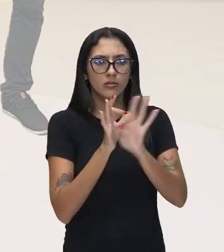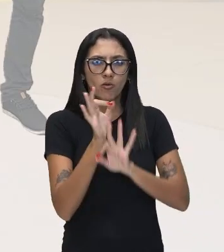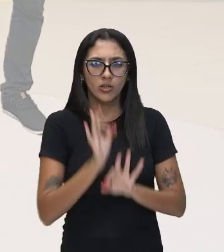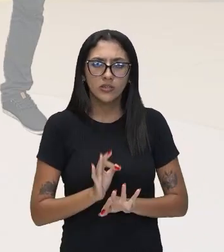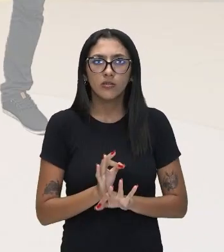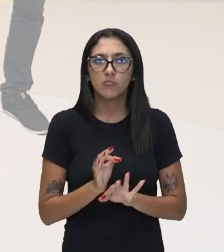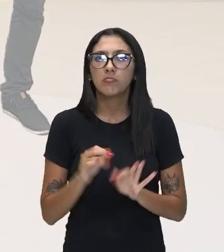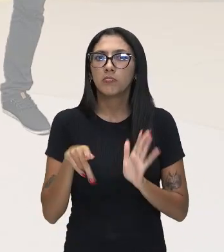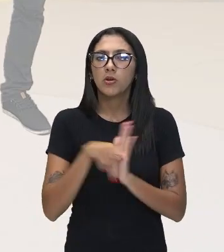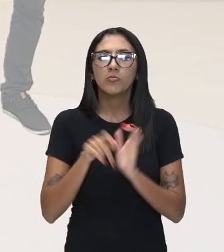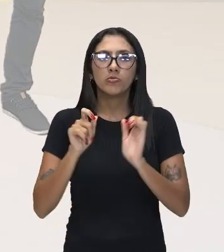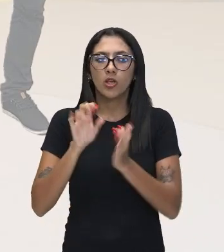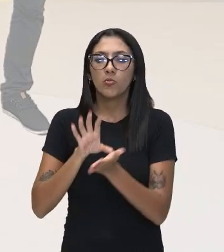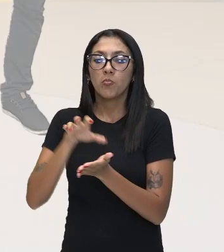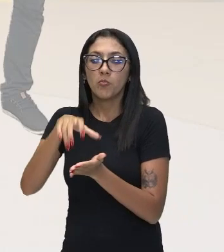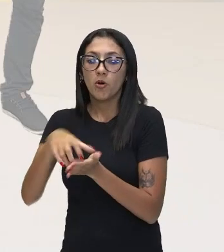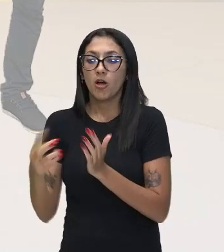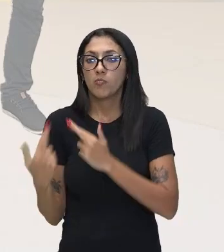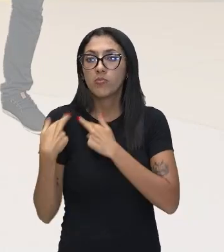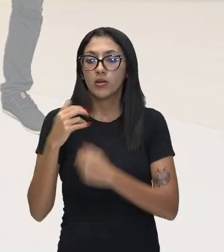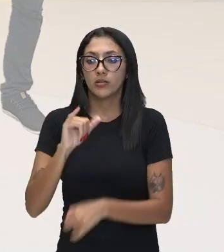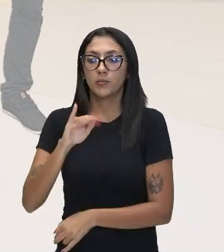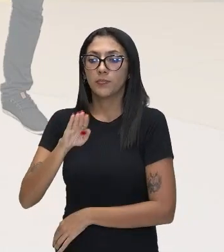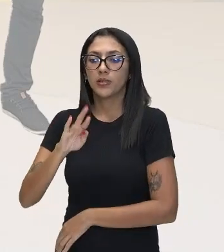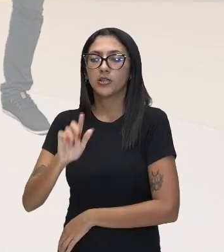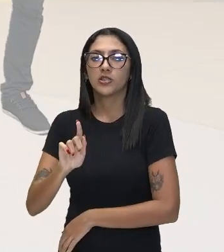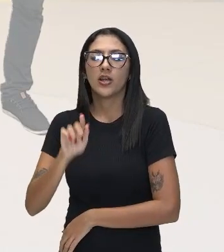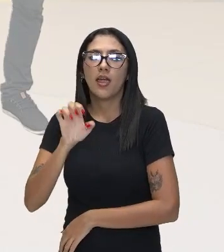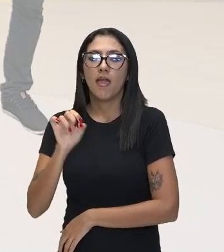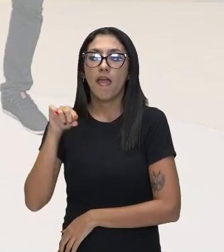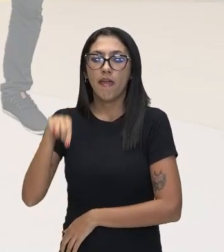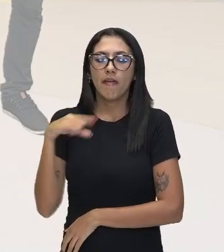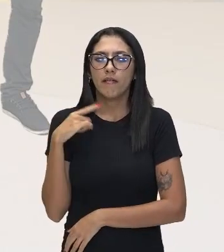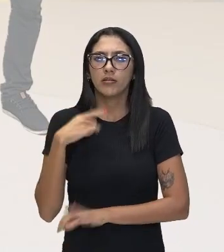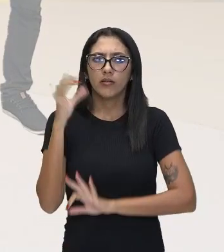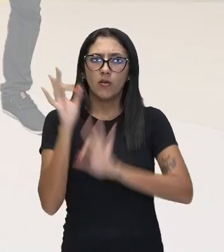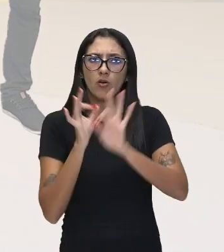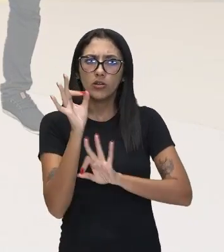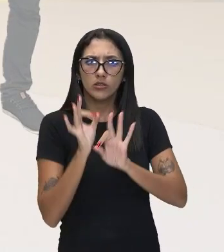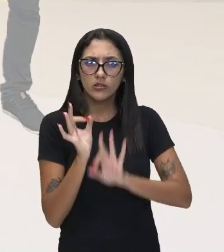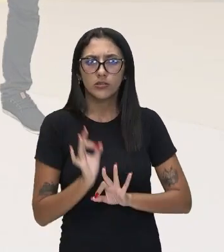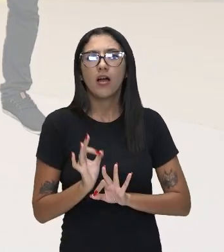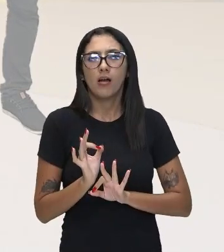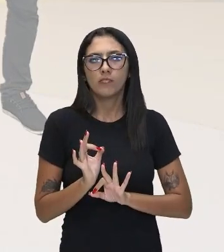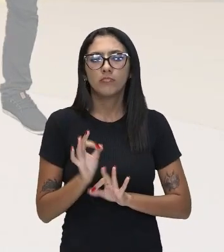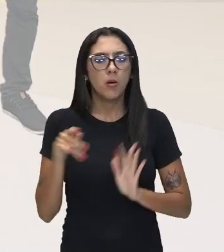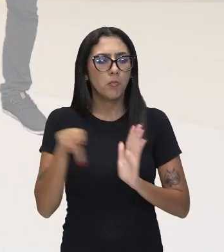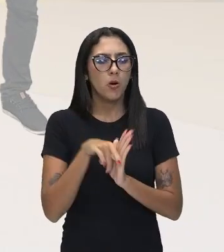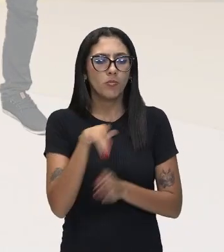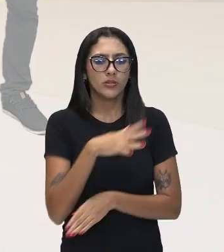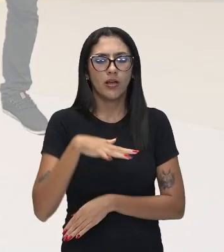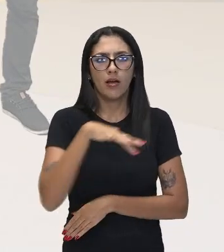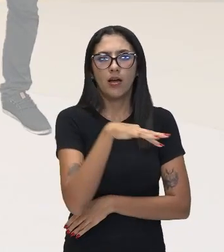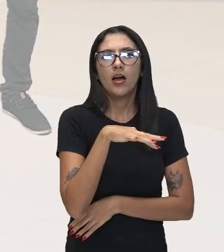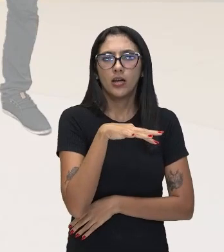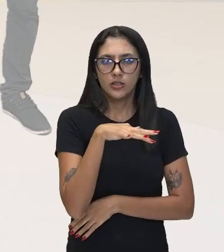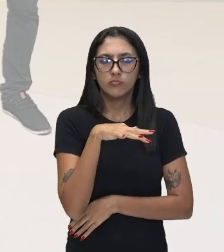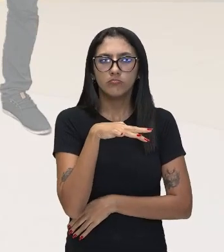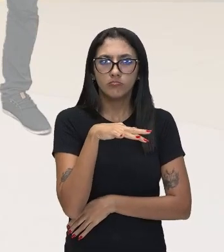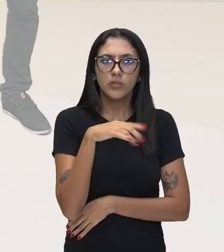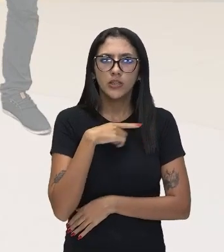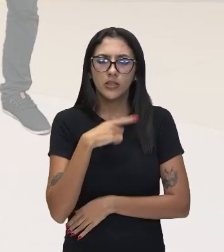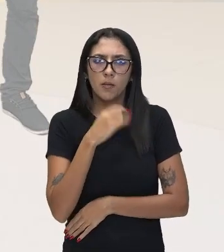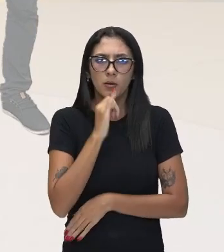IBGE. É ele que diz que essa é a região norte. É uma delimitação territorial, né, professor? Existe um limite